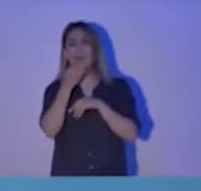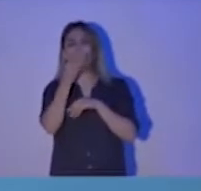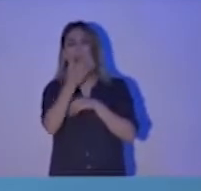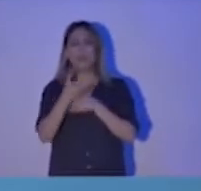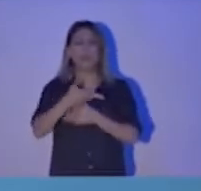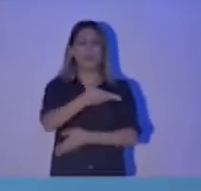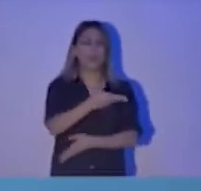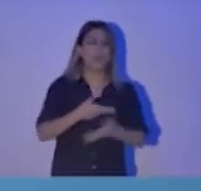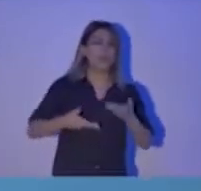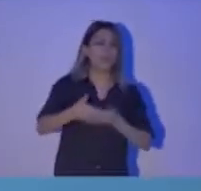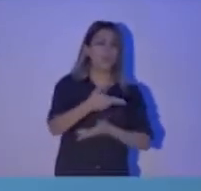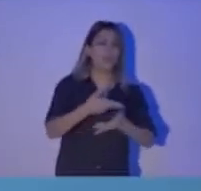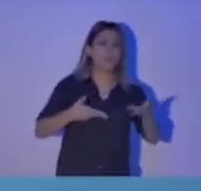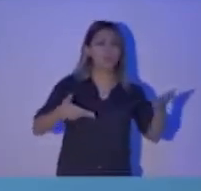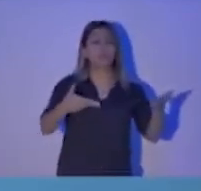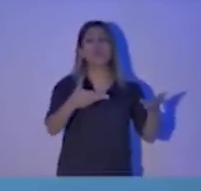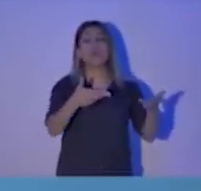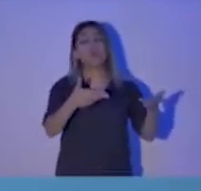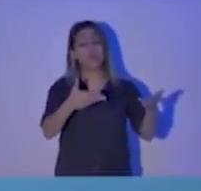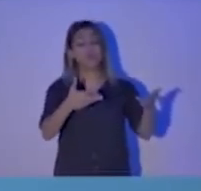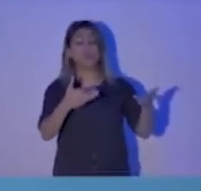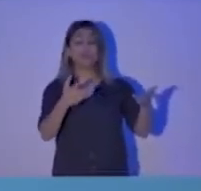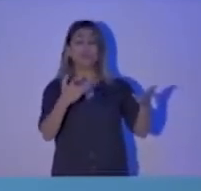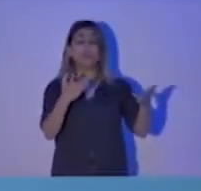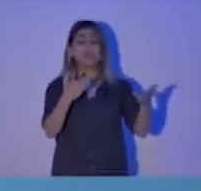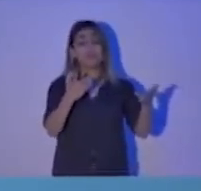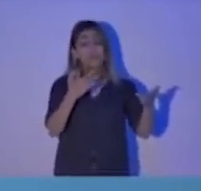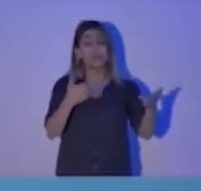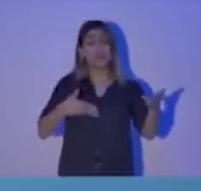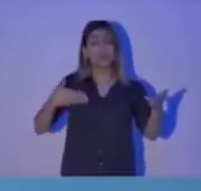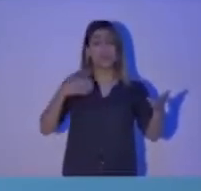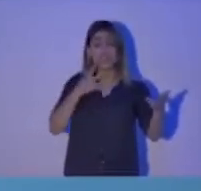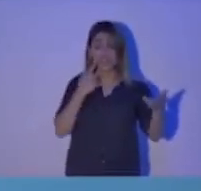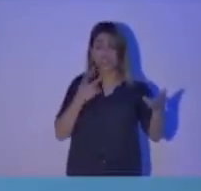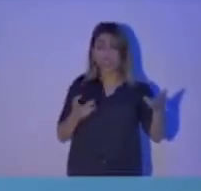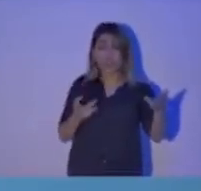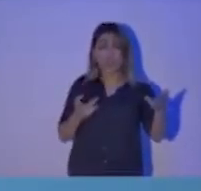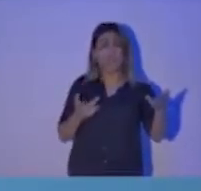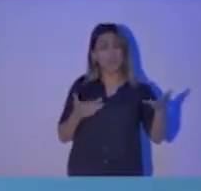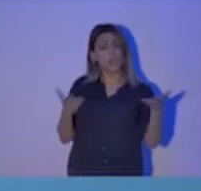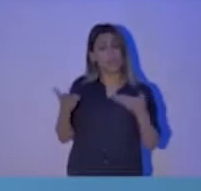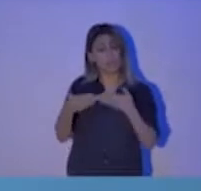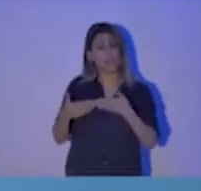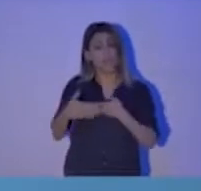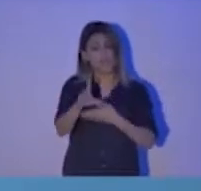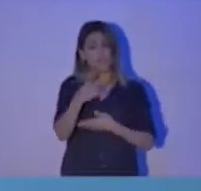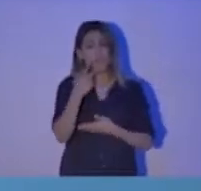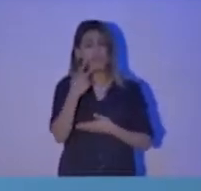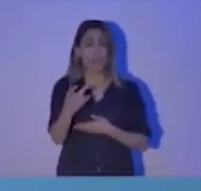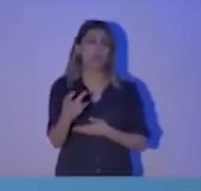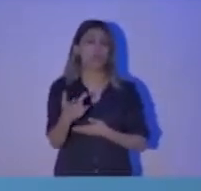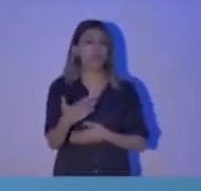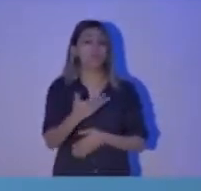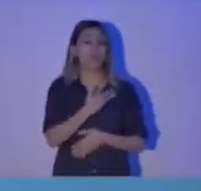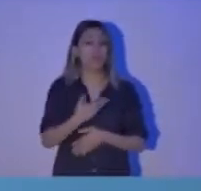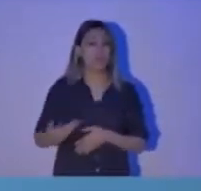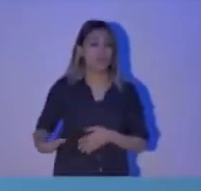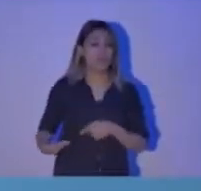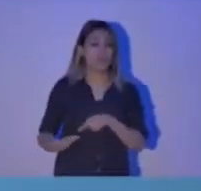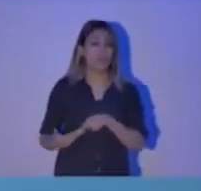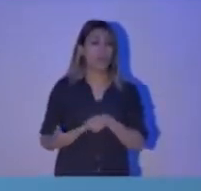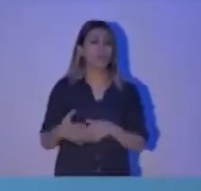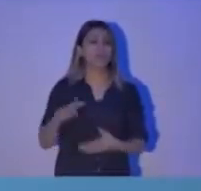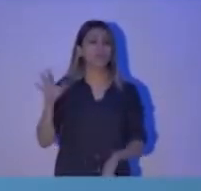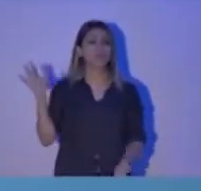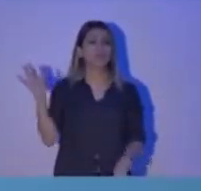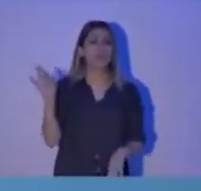aqui, eu falo para o ministro, já falei algumas vezes, e vou continuar falando. O governo é legítimo que tenha